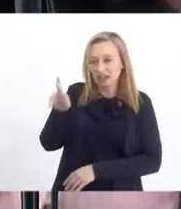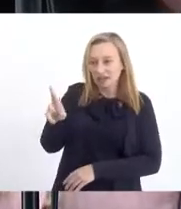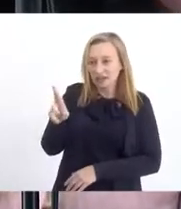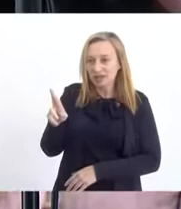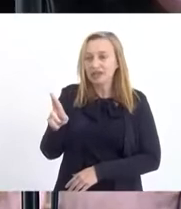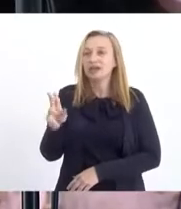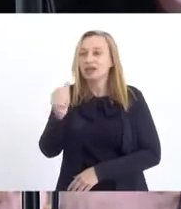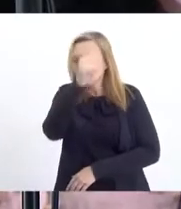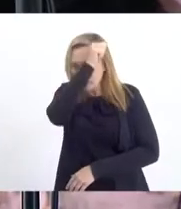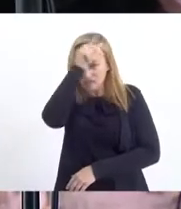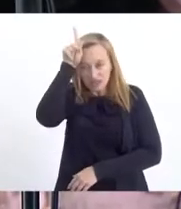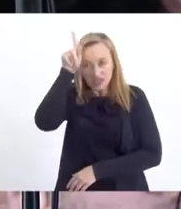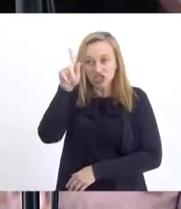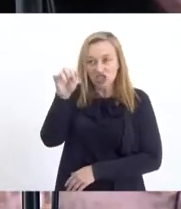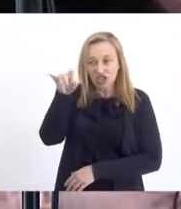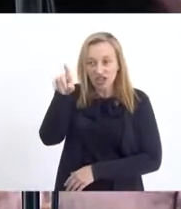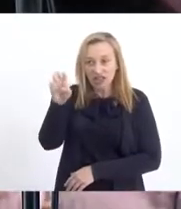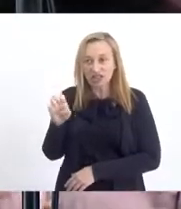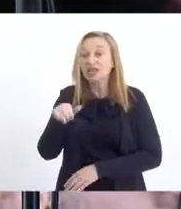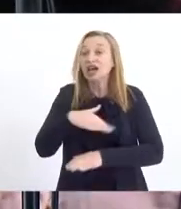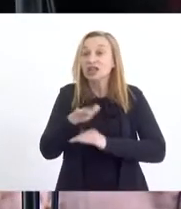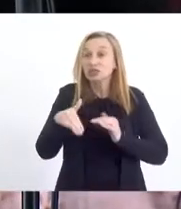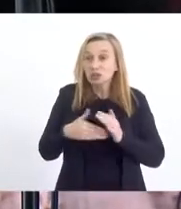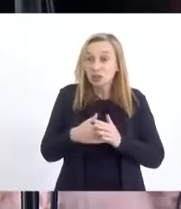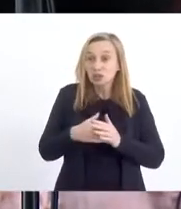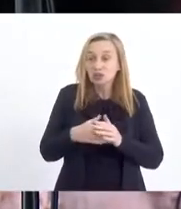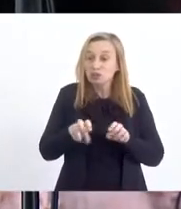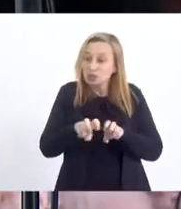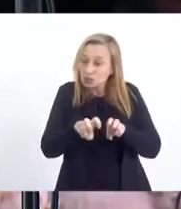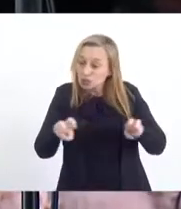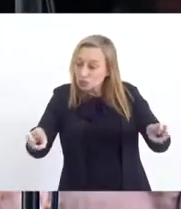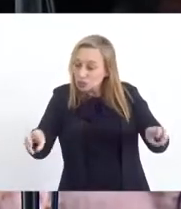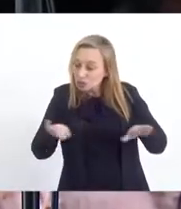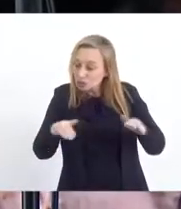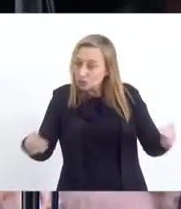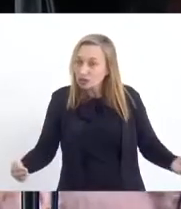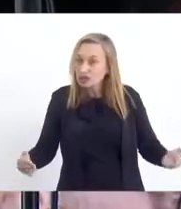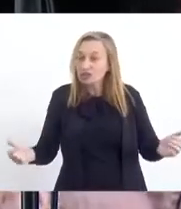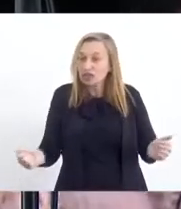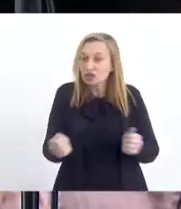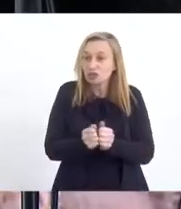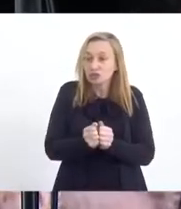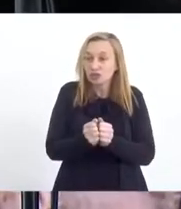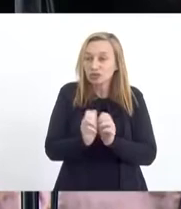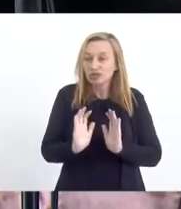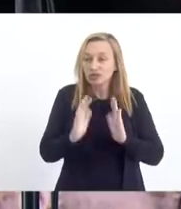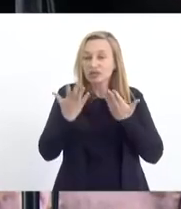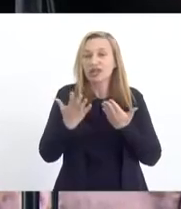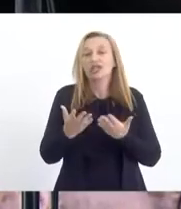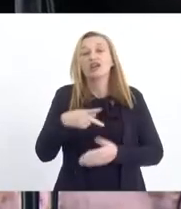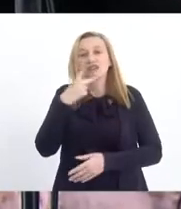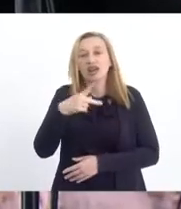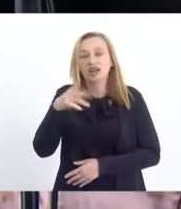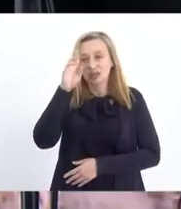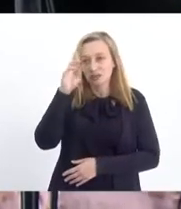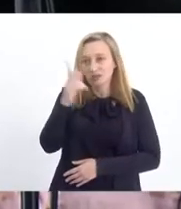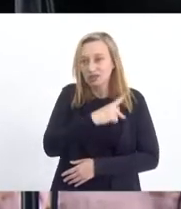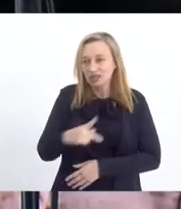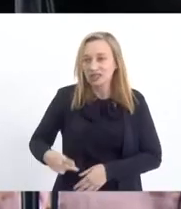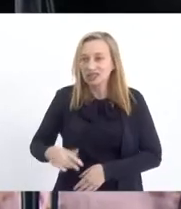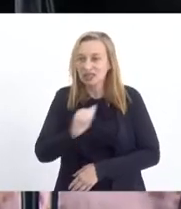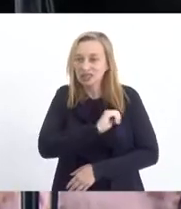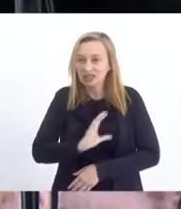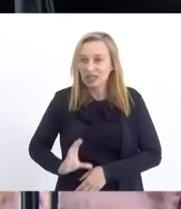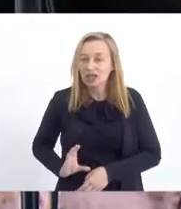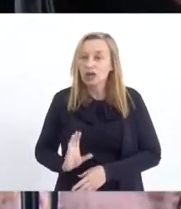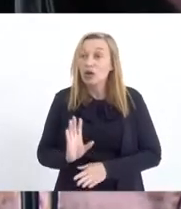prefeita Jeane, todos e todos que compõem aqui esse importante evento. Dizer, presidente André, que